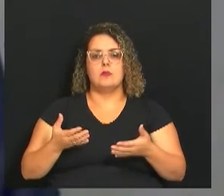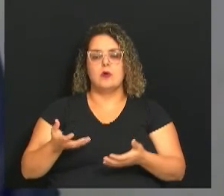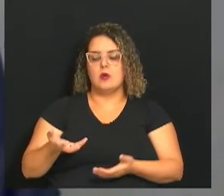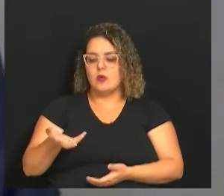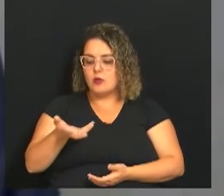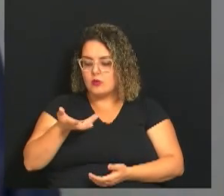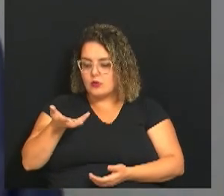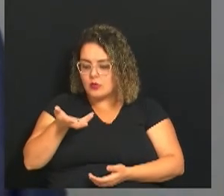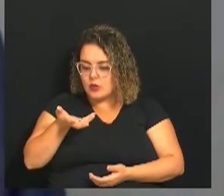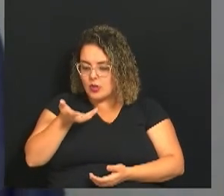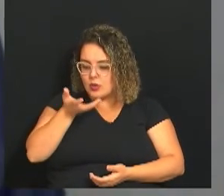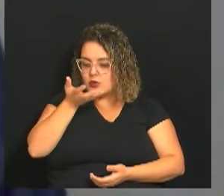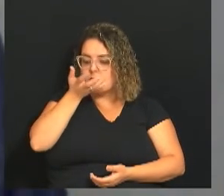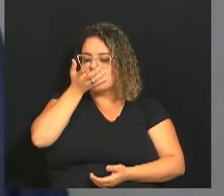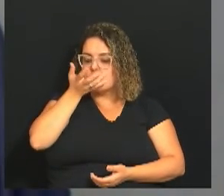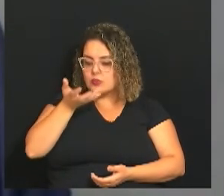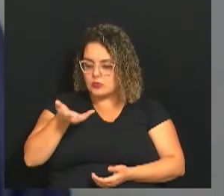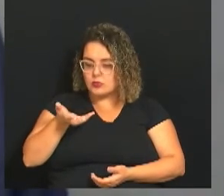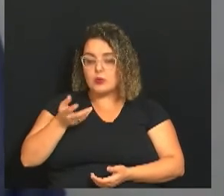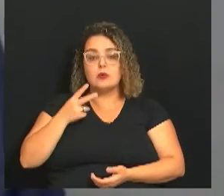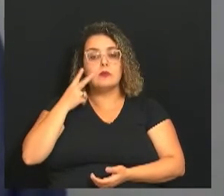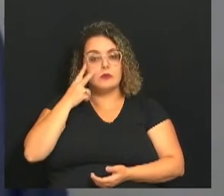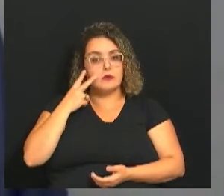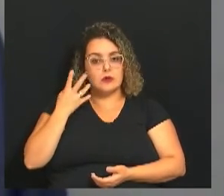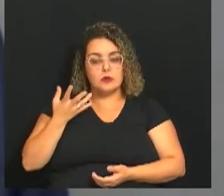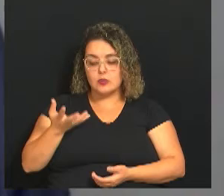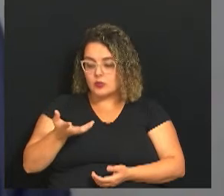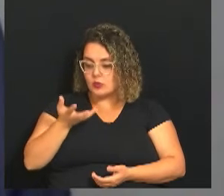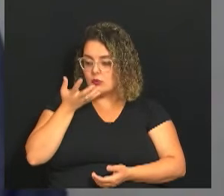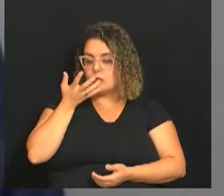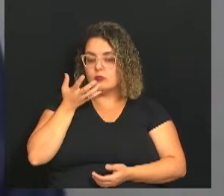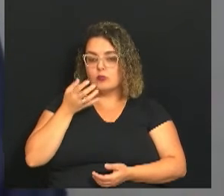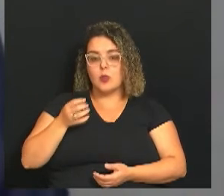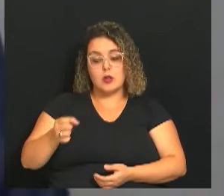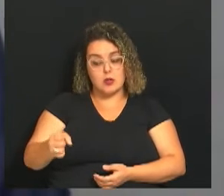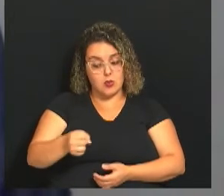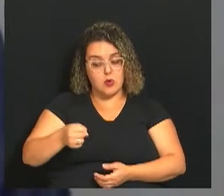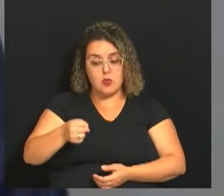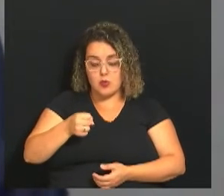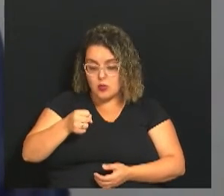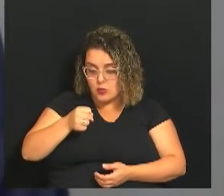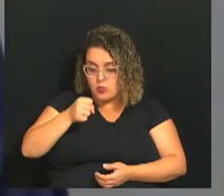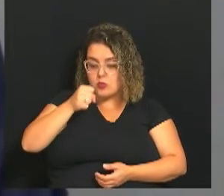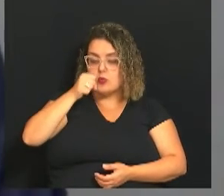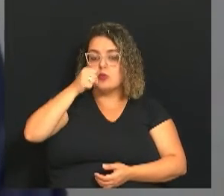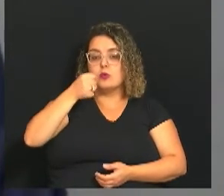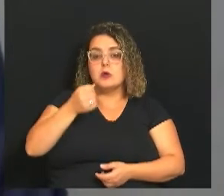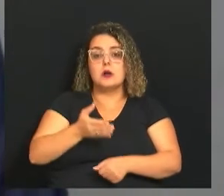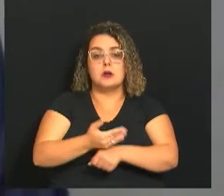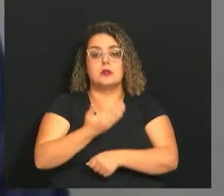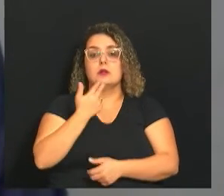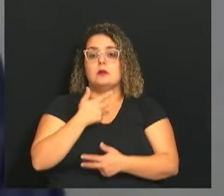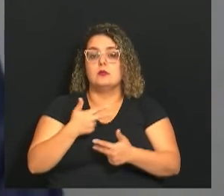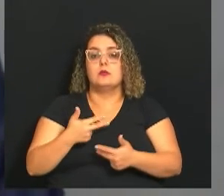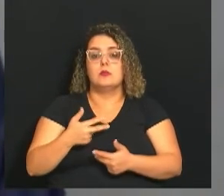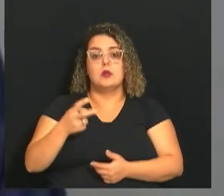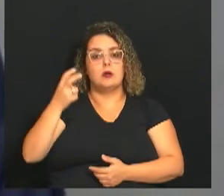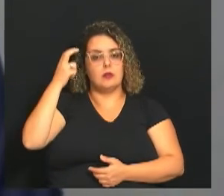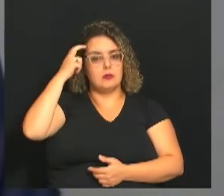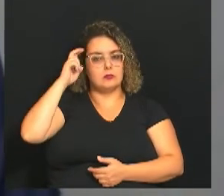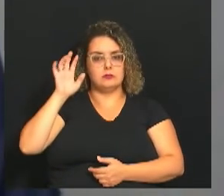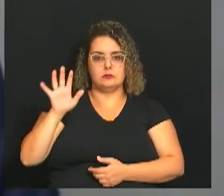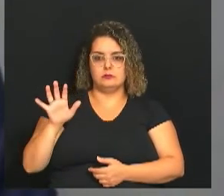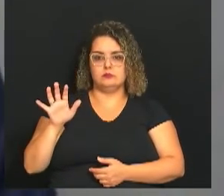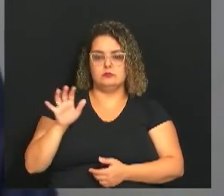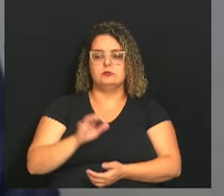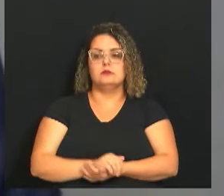eventualmente um copo de cerveja, alguma coisa, mas é da cultura deles. Aqui no Brasil, infelizmente, o consumo de bebidas